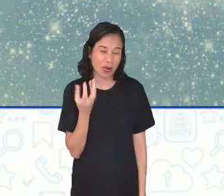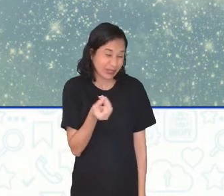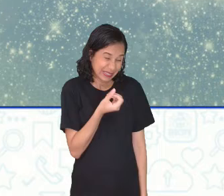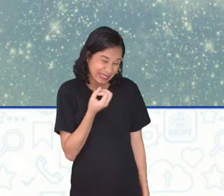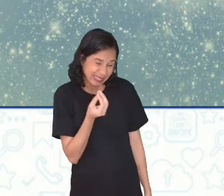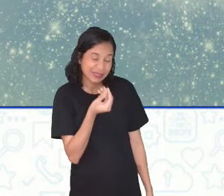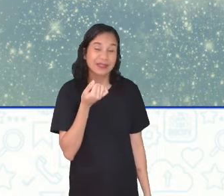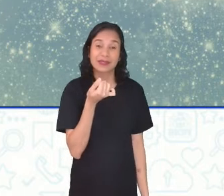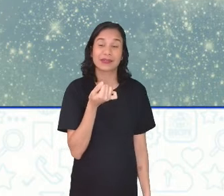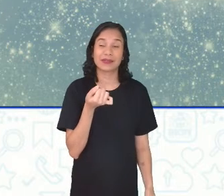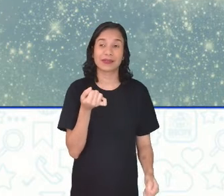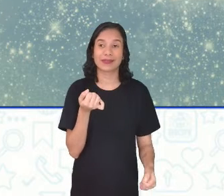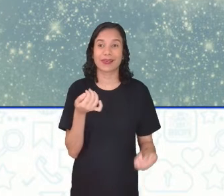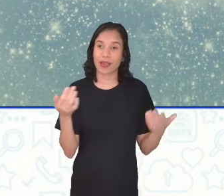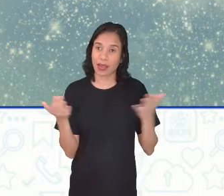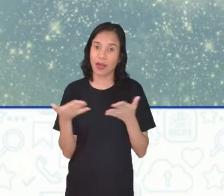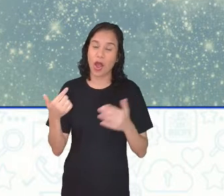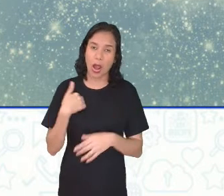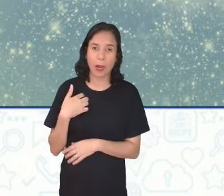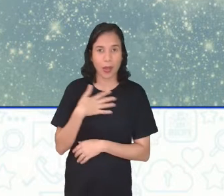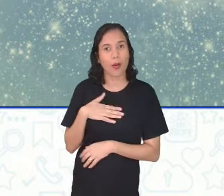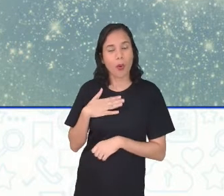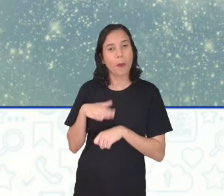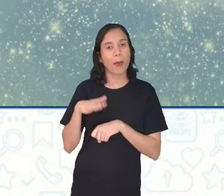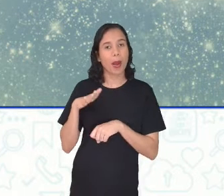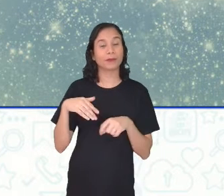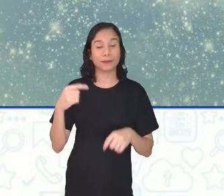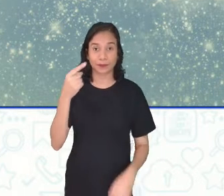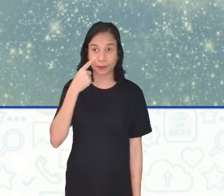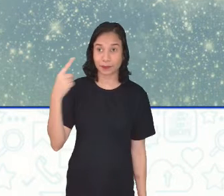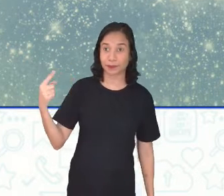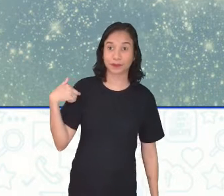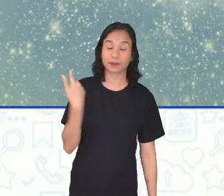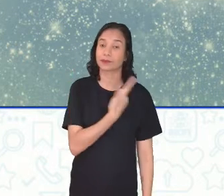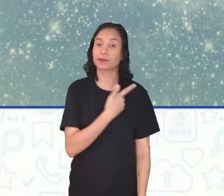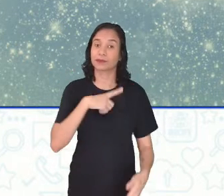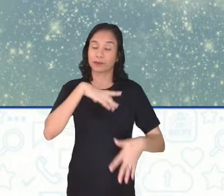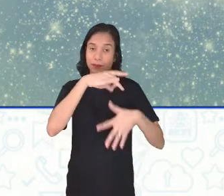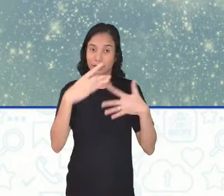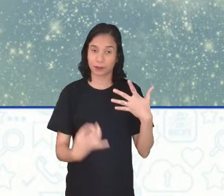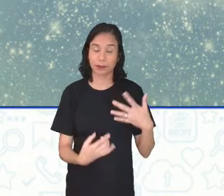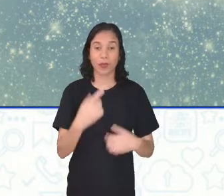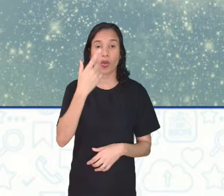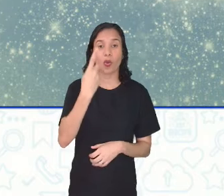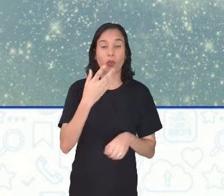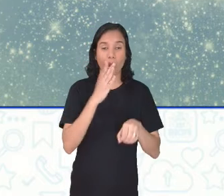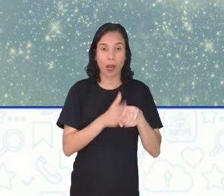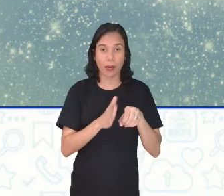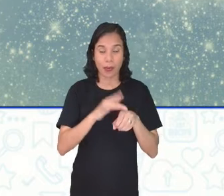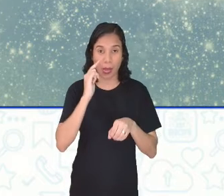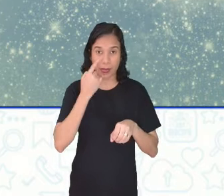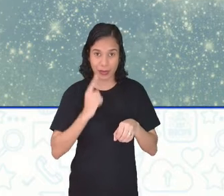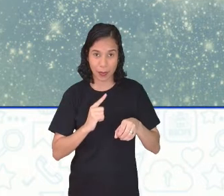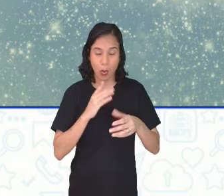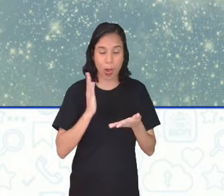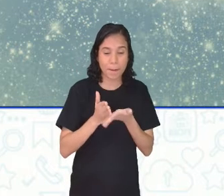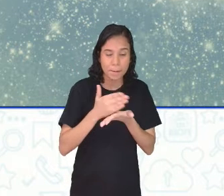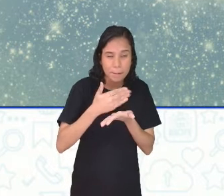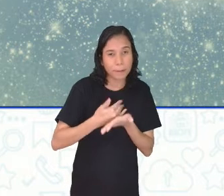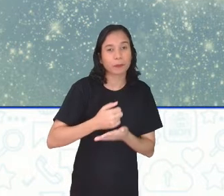mas ultimamente eu venho gostando mais. Ó, a gente tem ingredientes, ó. Uma cebola média